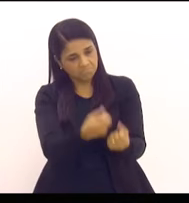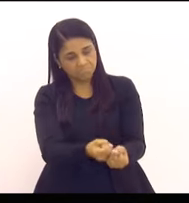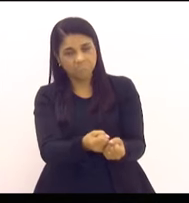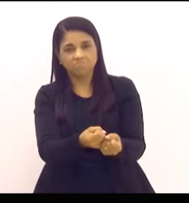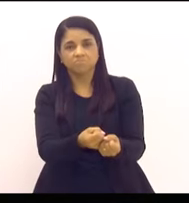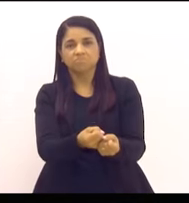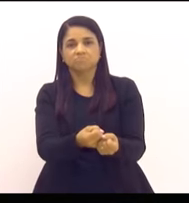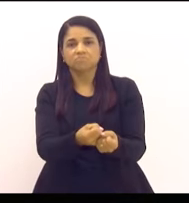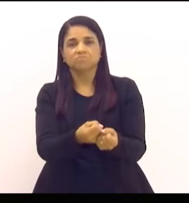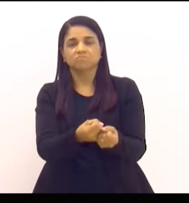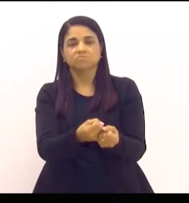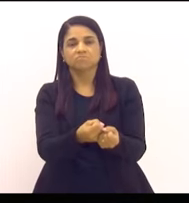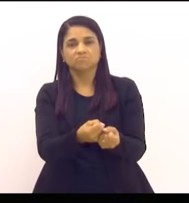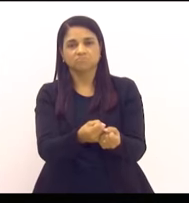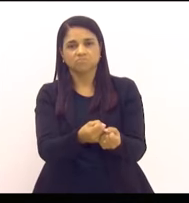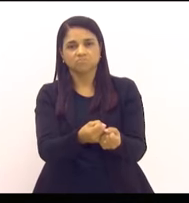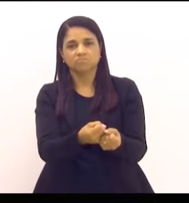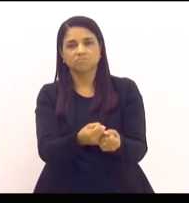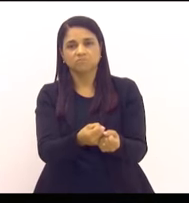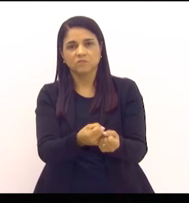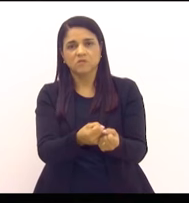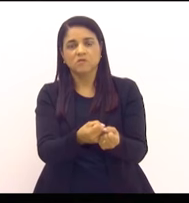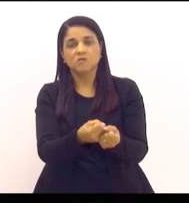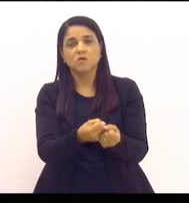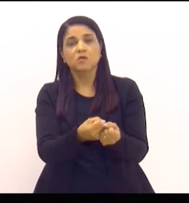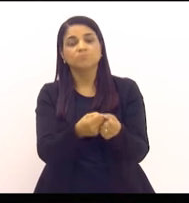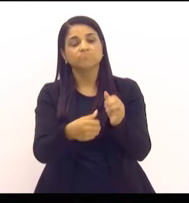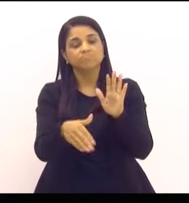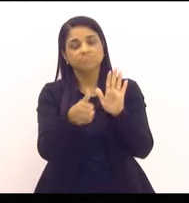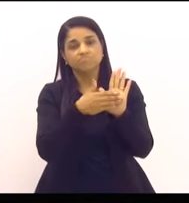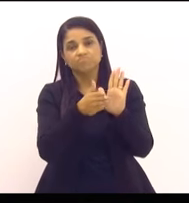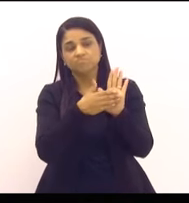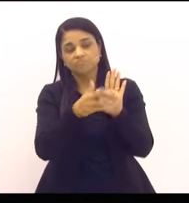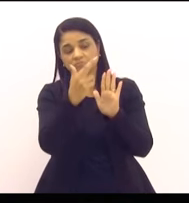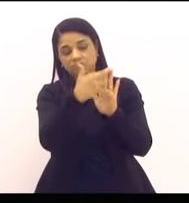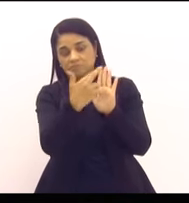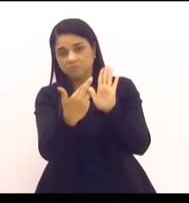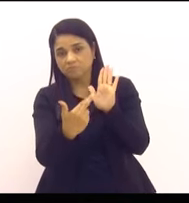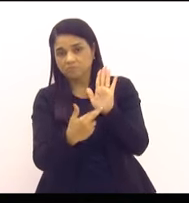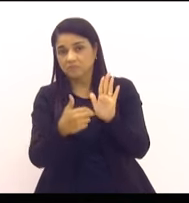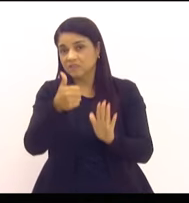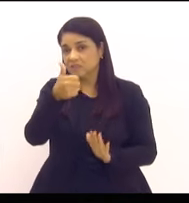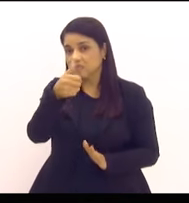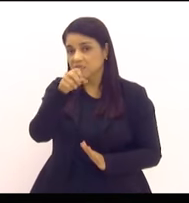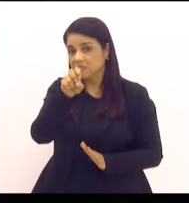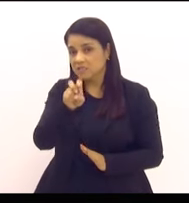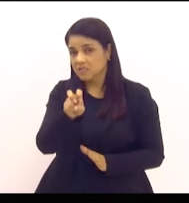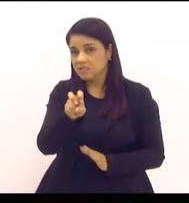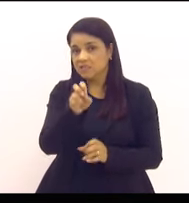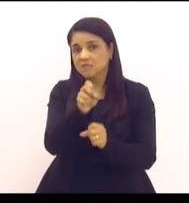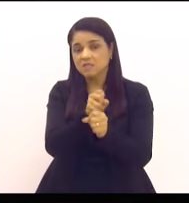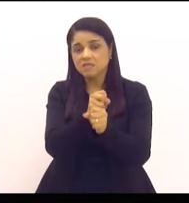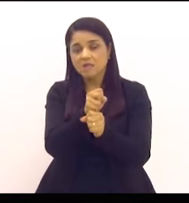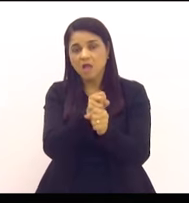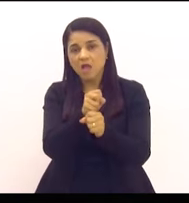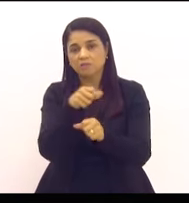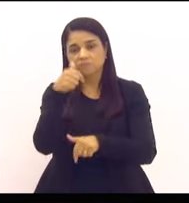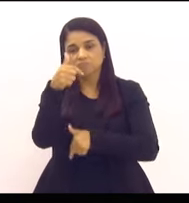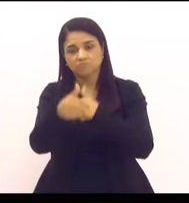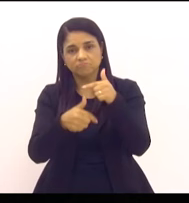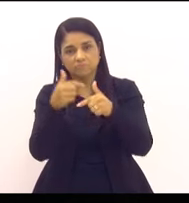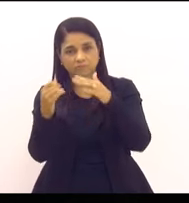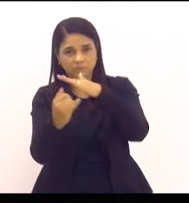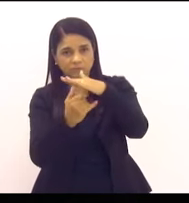na proposição que estabeleceu os 15 anos de exercício no cargo para chegar ao